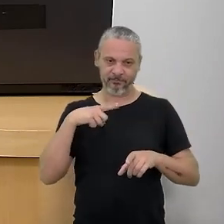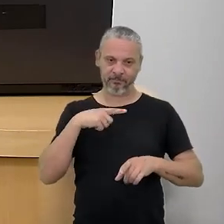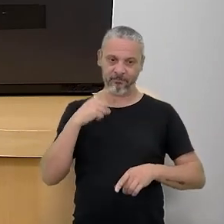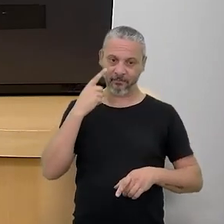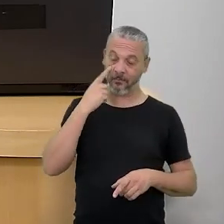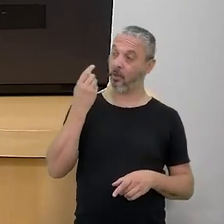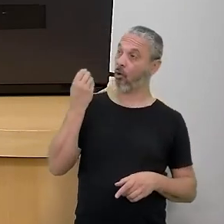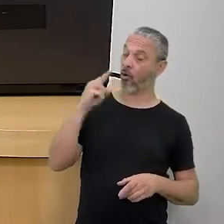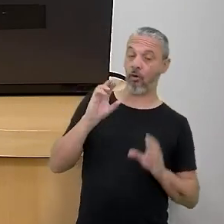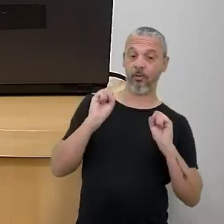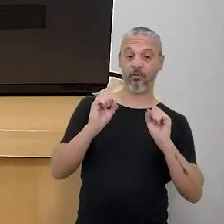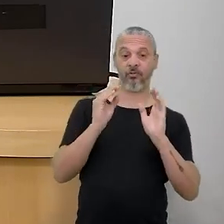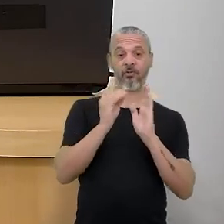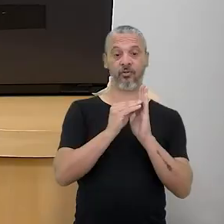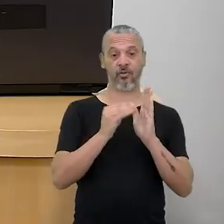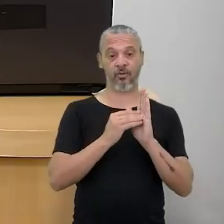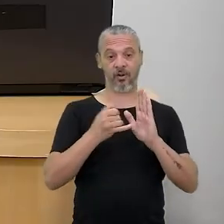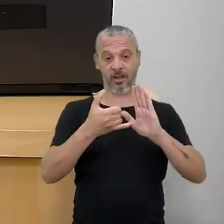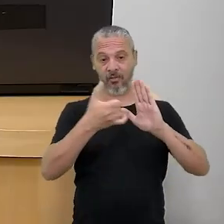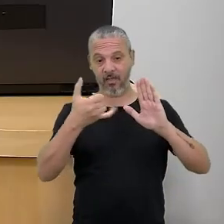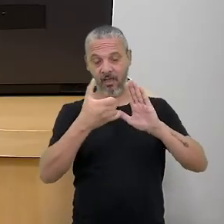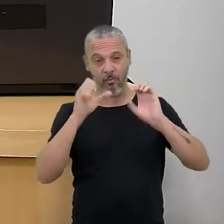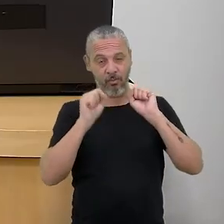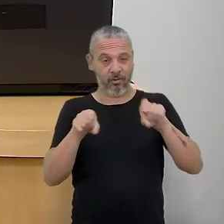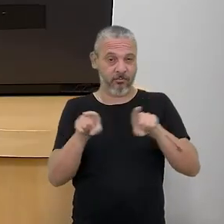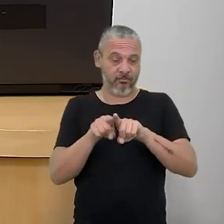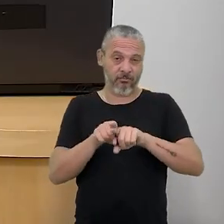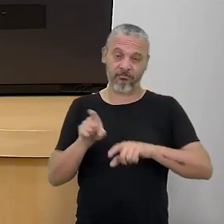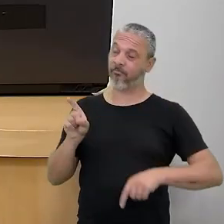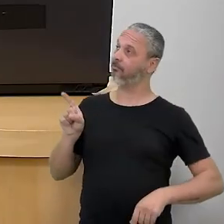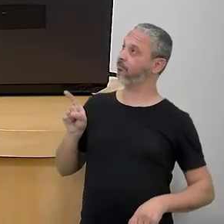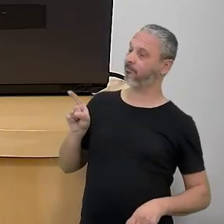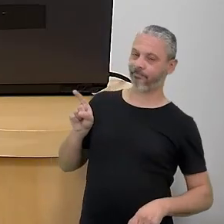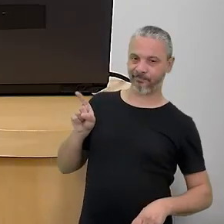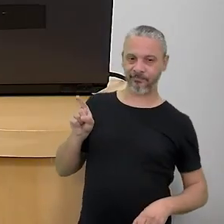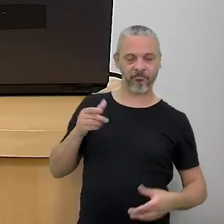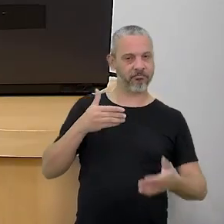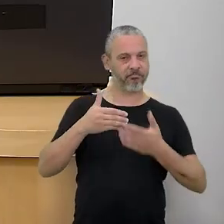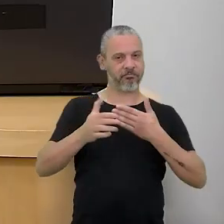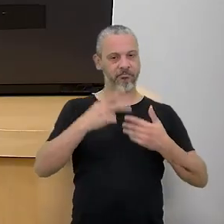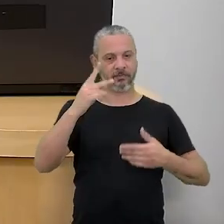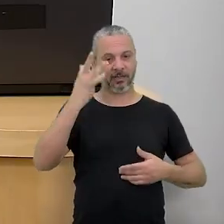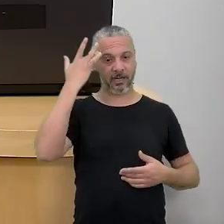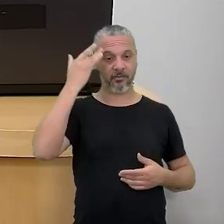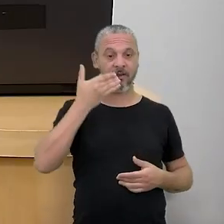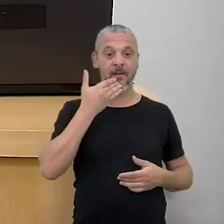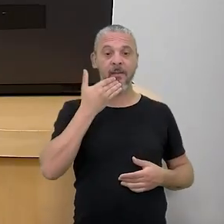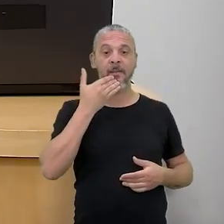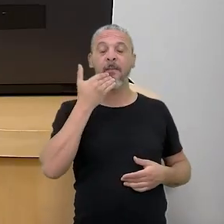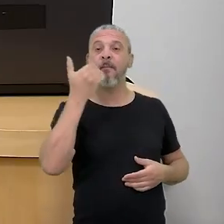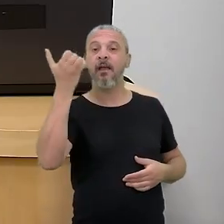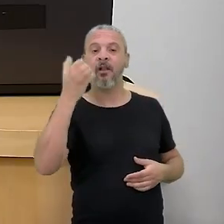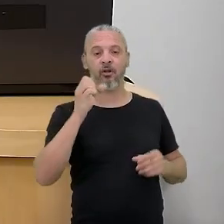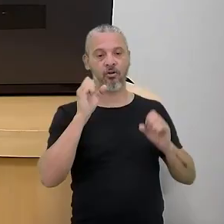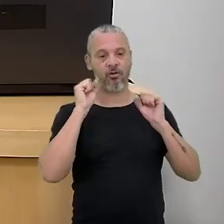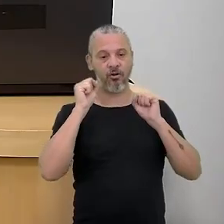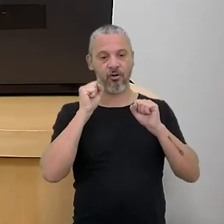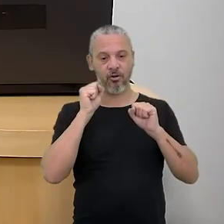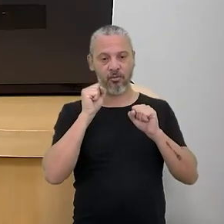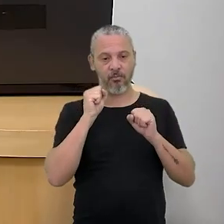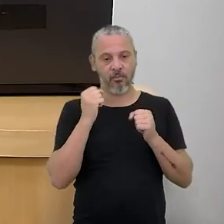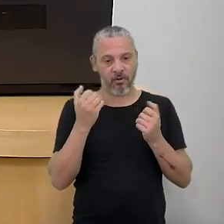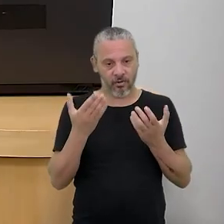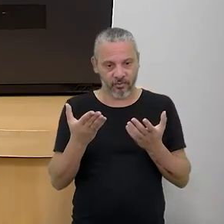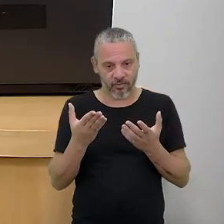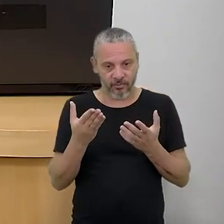maior, ou pode colocar o dedo para pegar. Então, a forma que você achar melhor, ou abrir